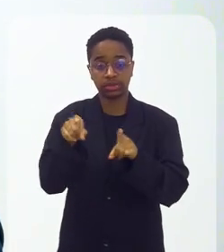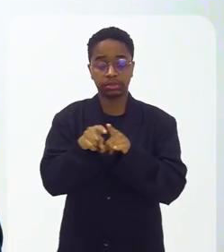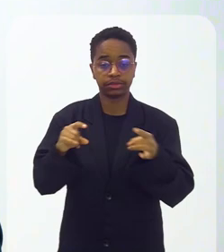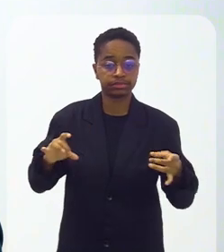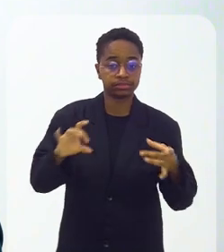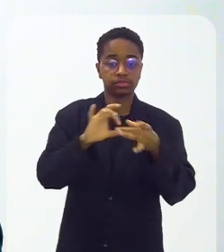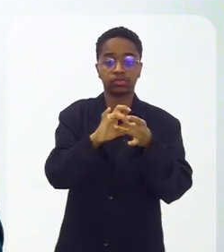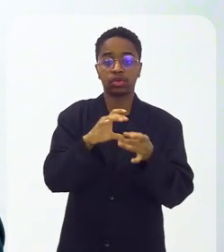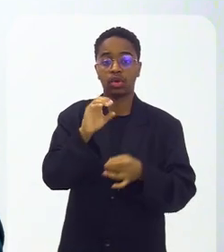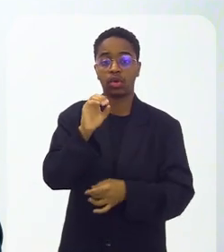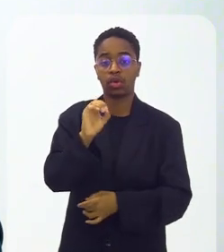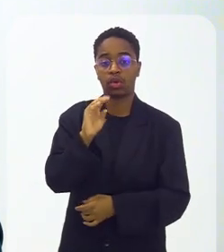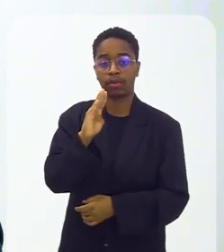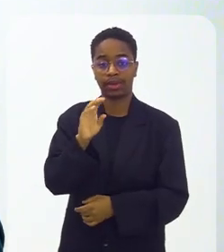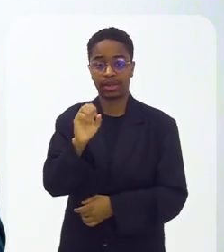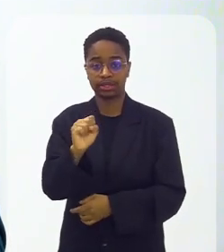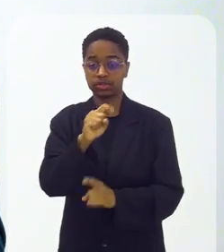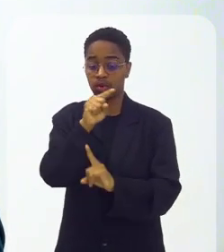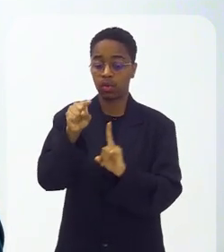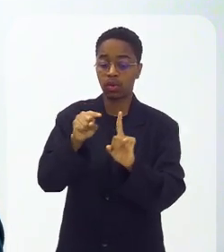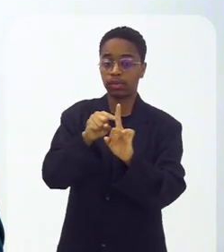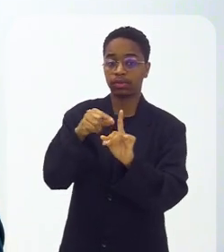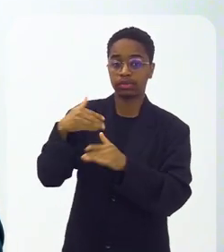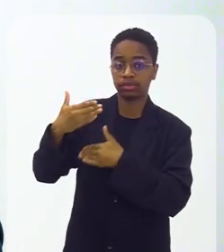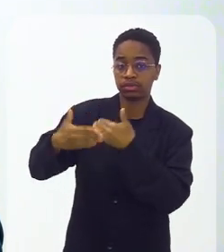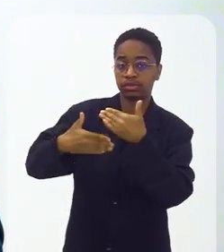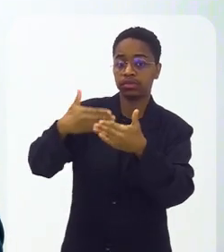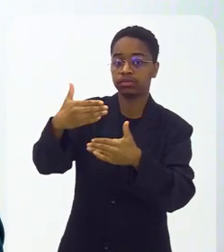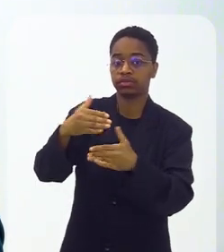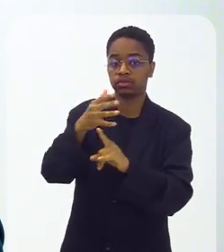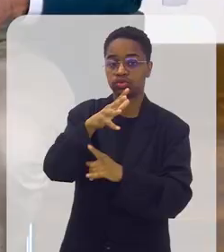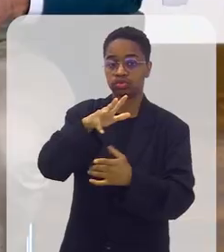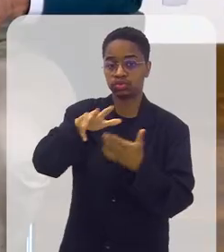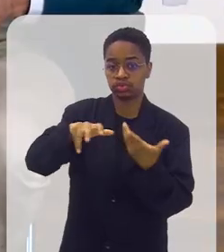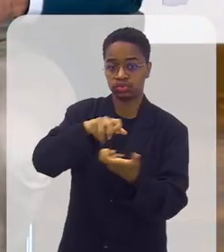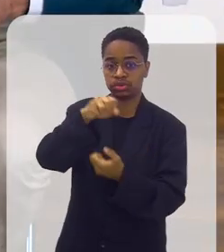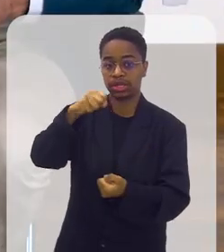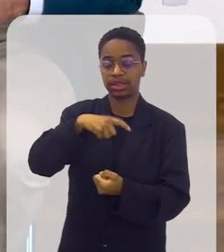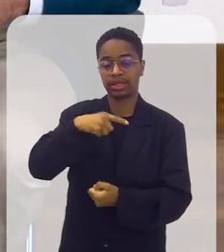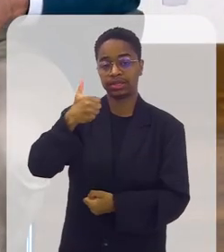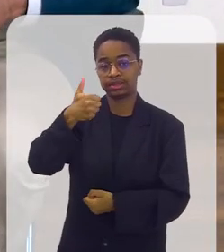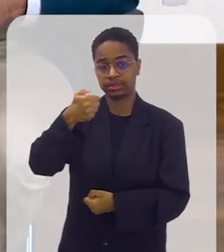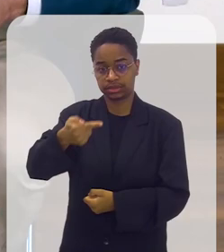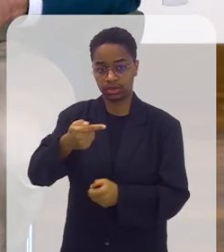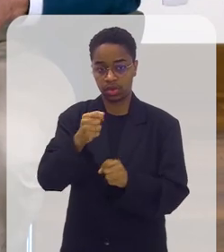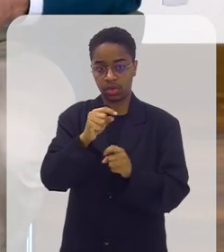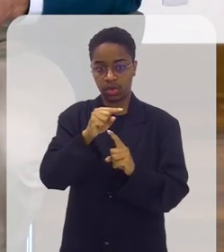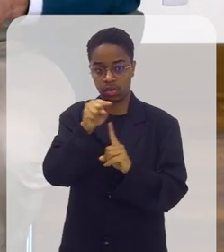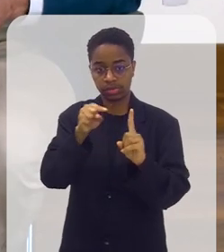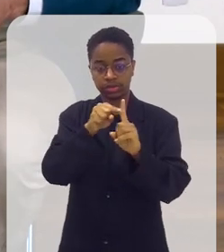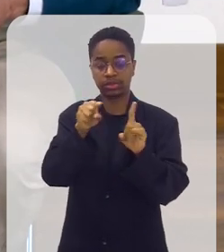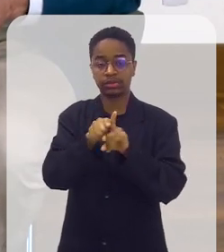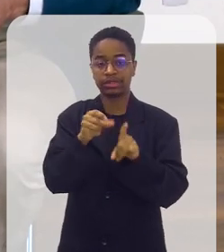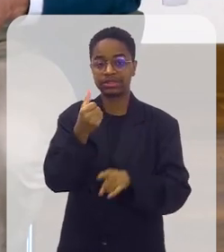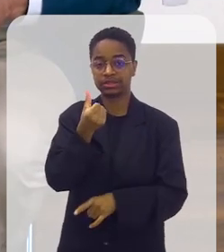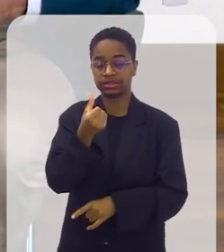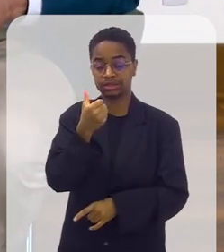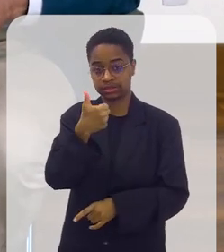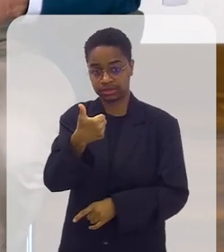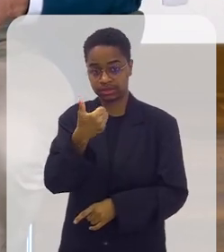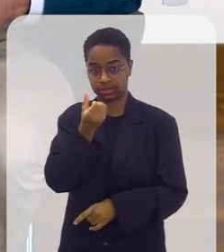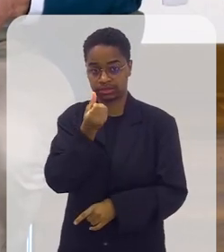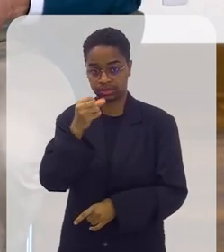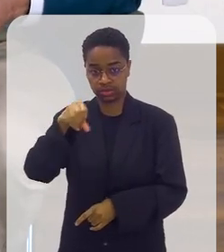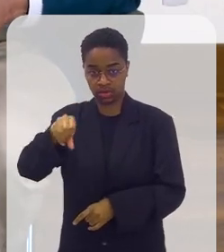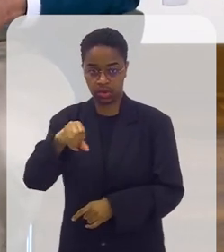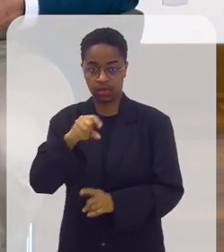muito alinhada com os ODS, os Objetivos de Desenvolvimento Sustentáveis. Né? São 17 objetivos e 169 metas.